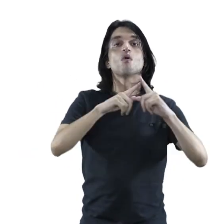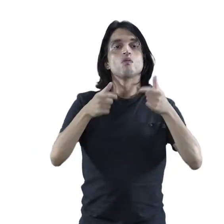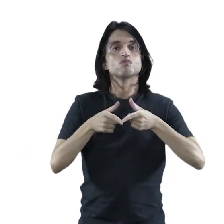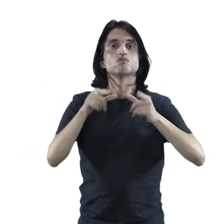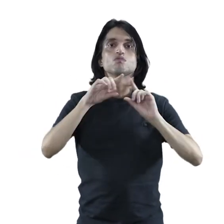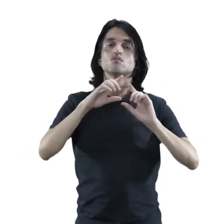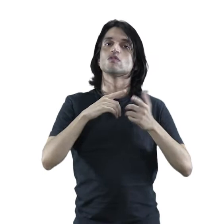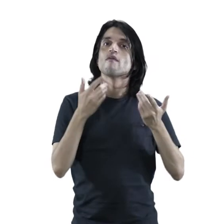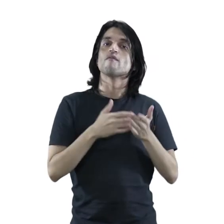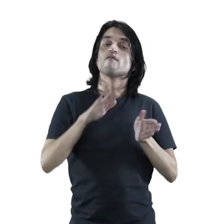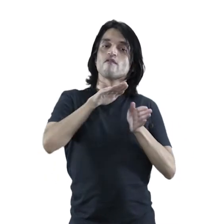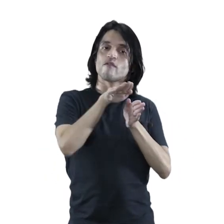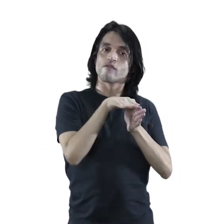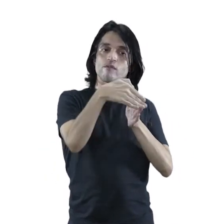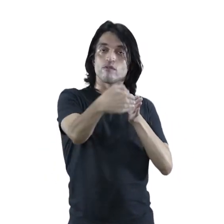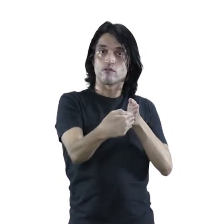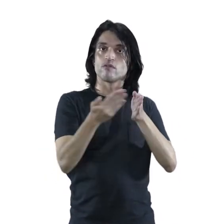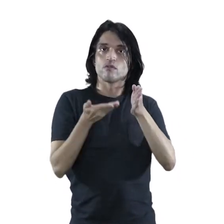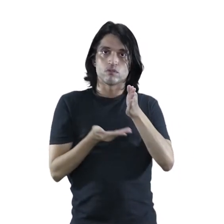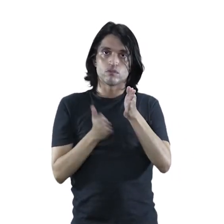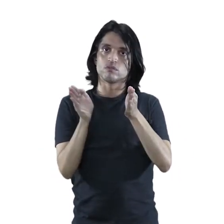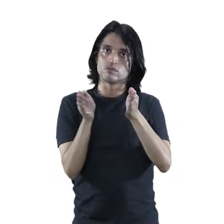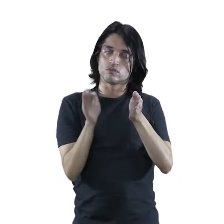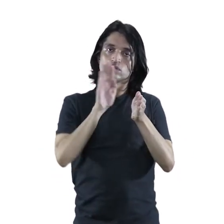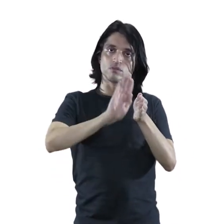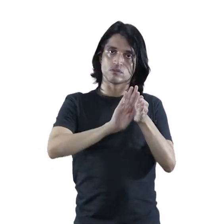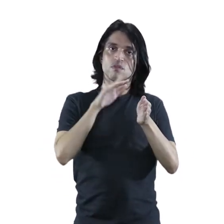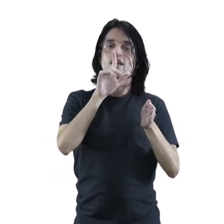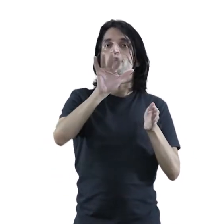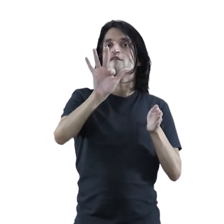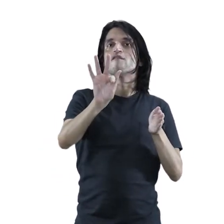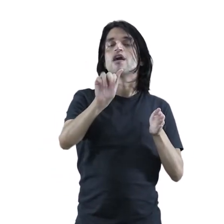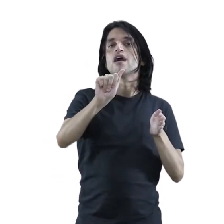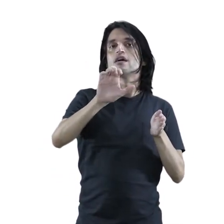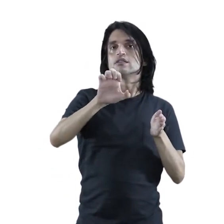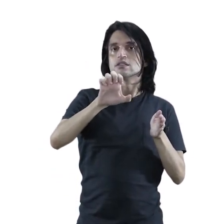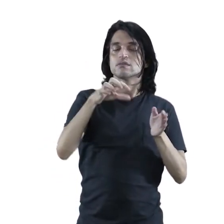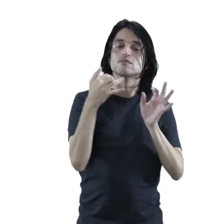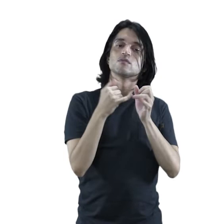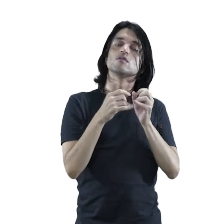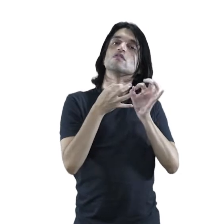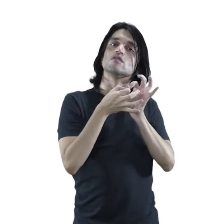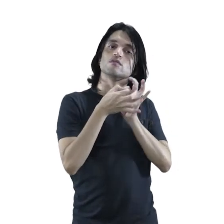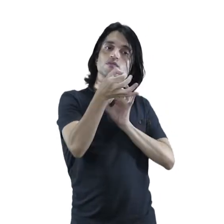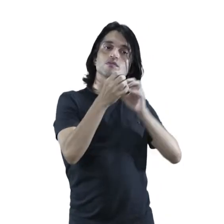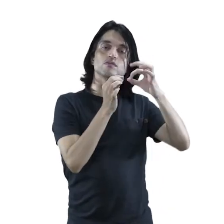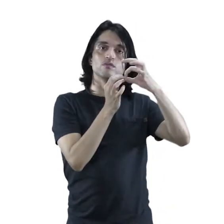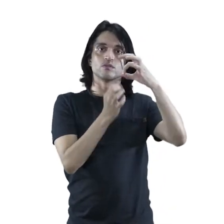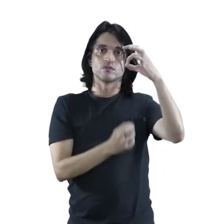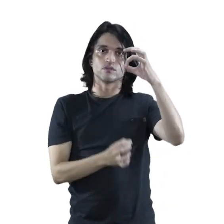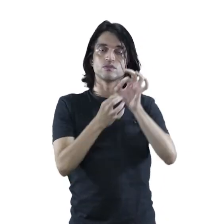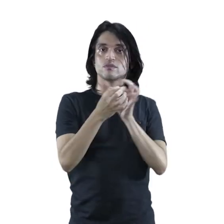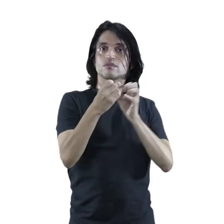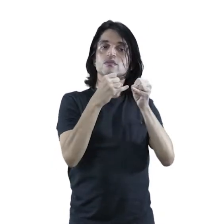características. Os sólidos geométricos são compostos por 3 elementos fundamentais: faces, cada polígono que